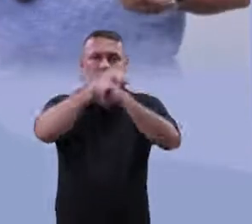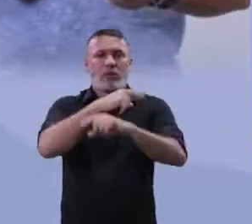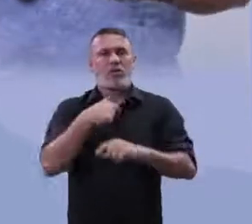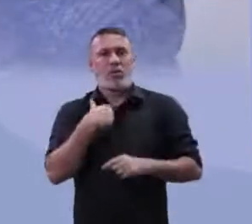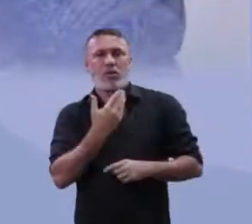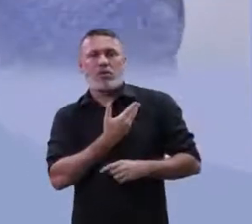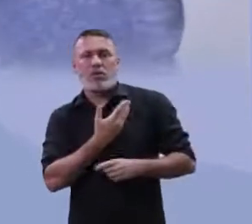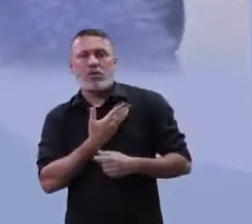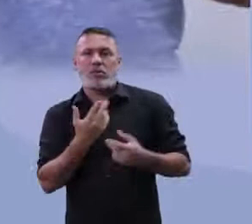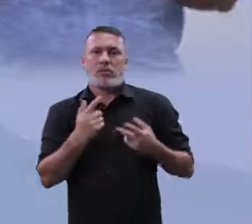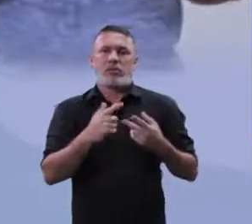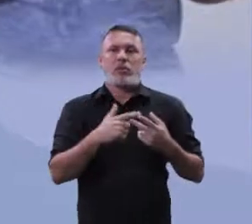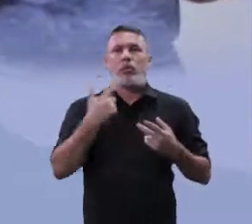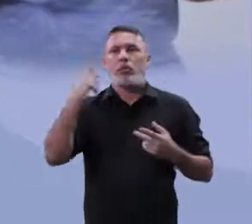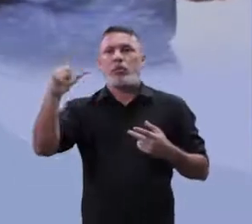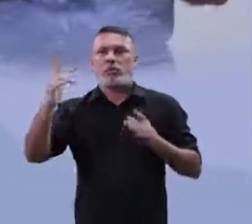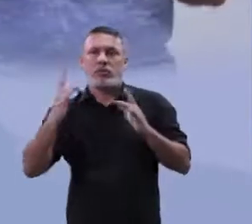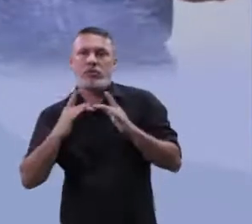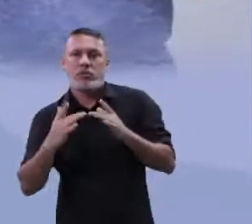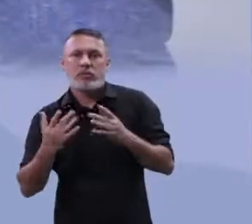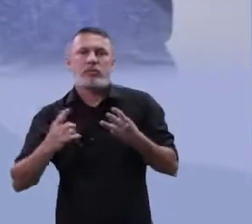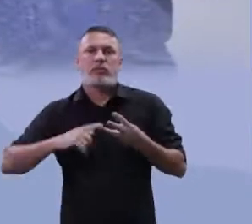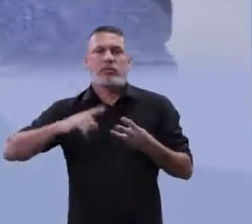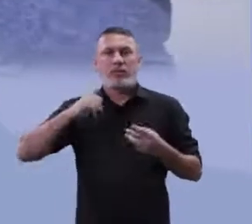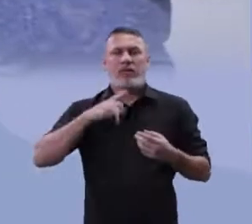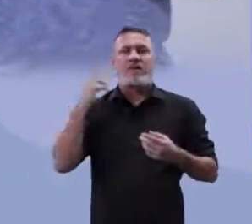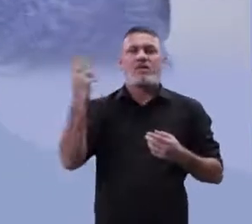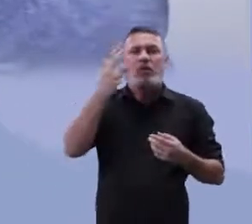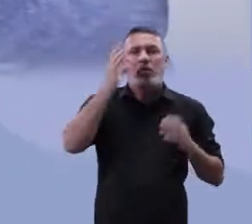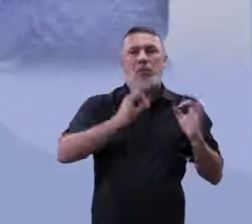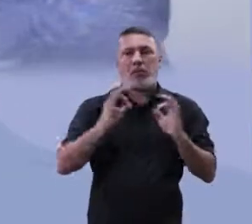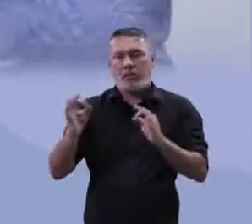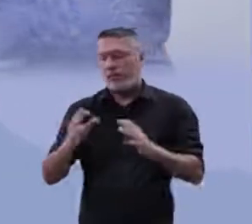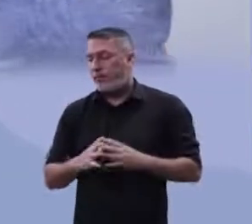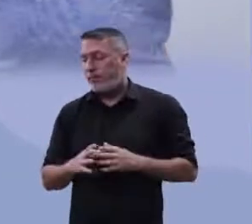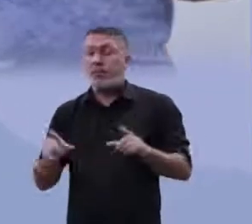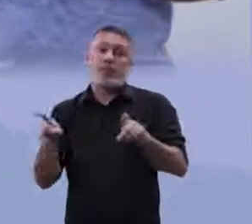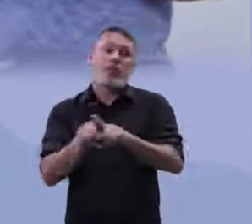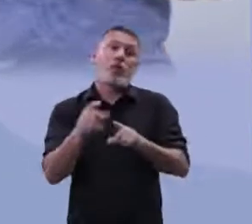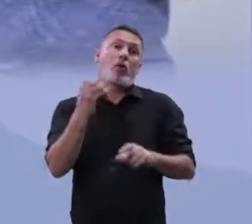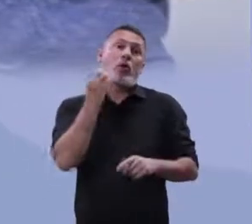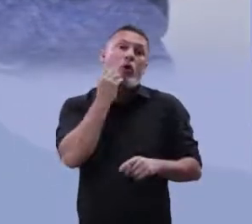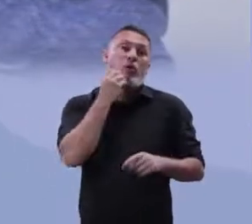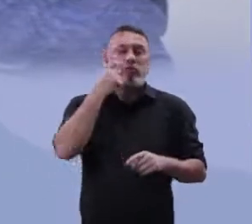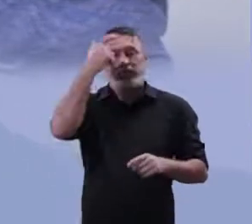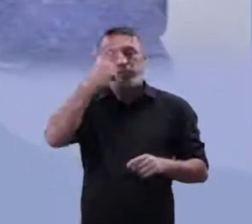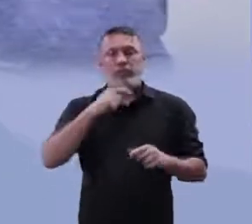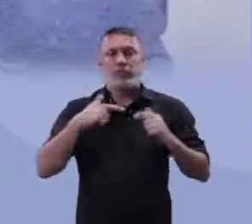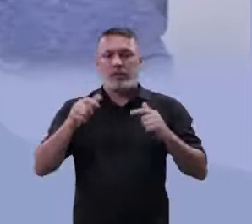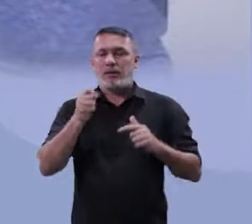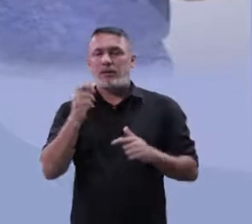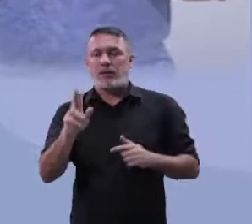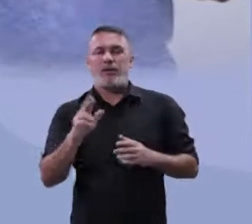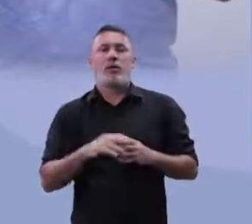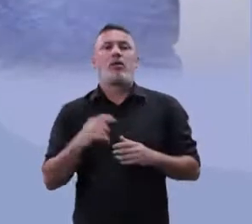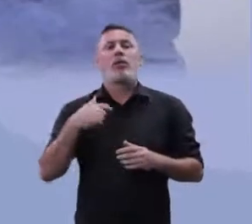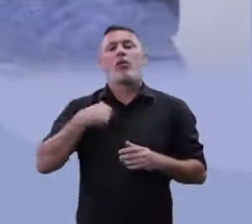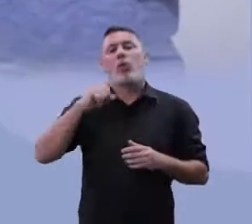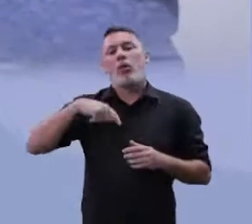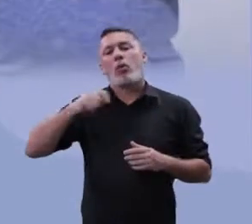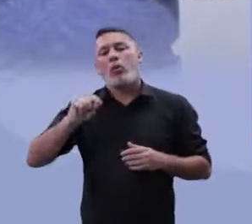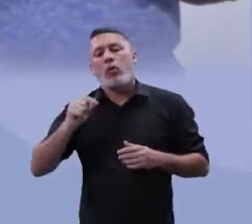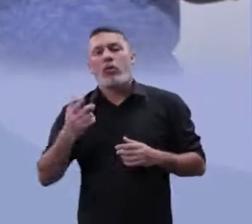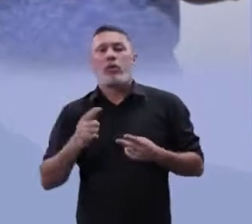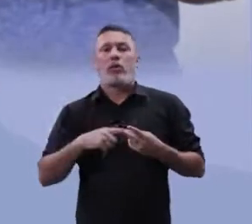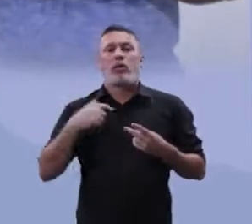do meu colega, né, do outro estudante e valorizar isso aí. E, obviamente, aprender a ser, né, aquilo que eu sou, eu